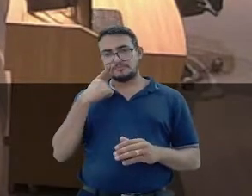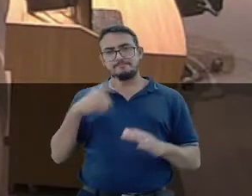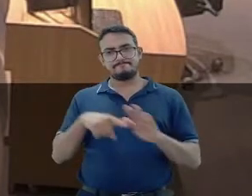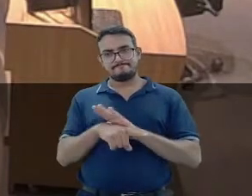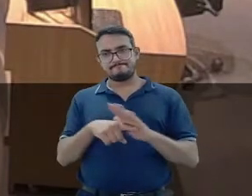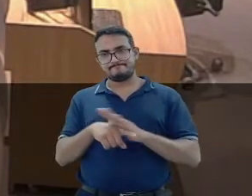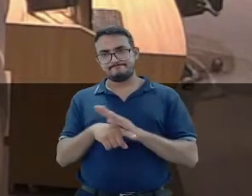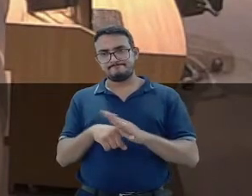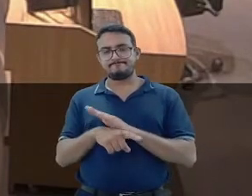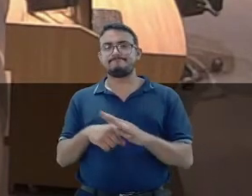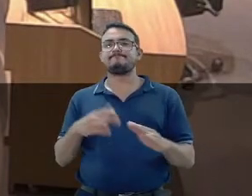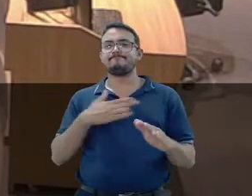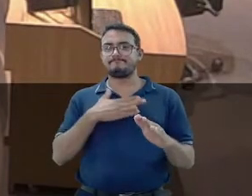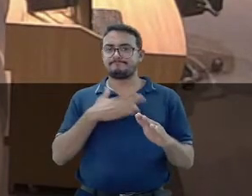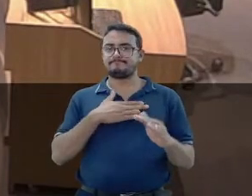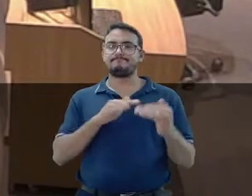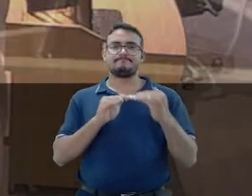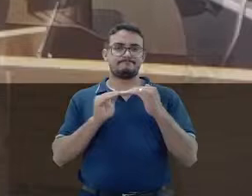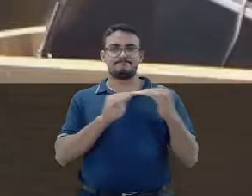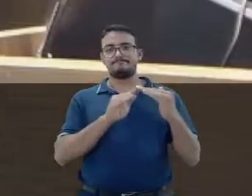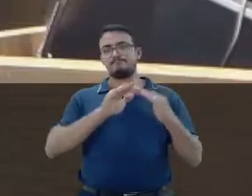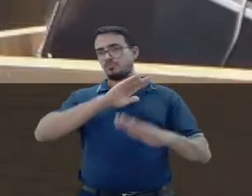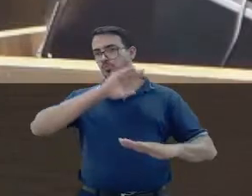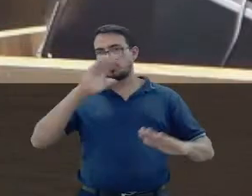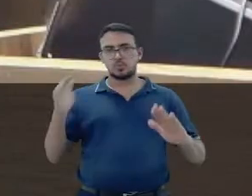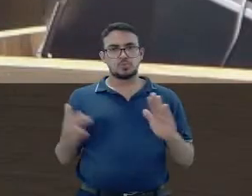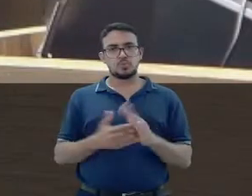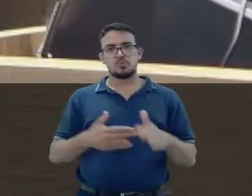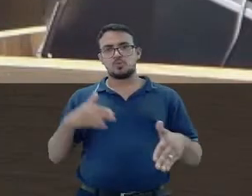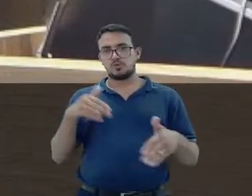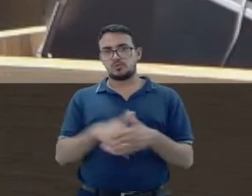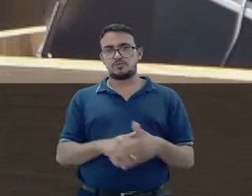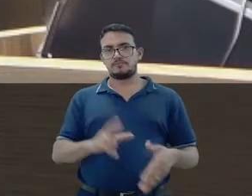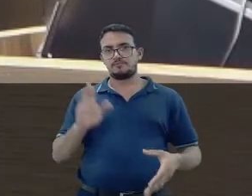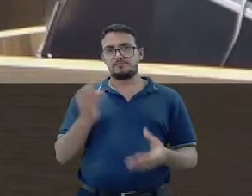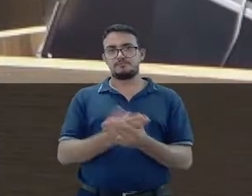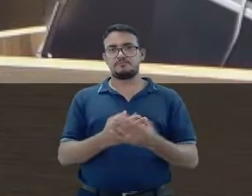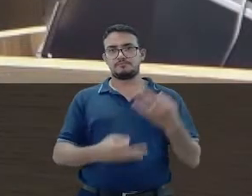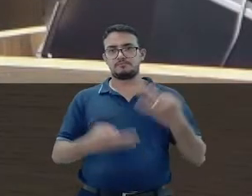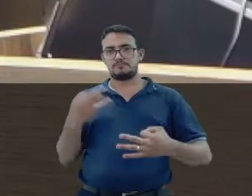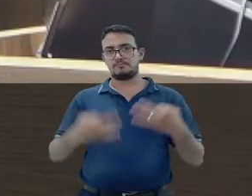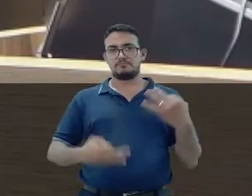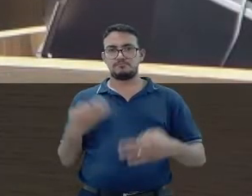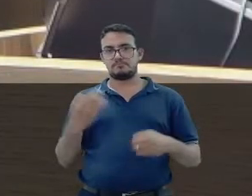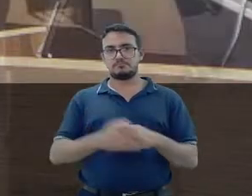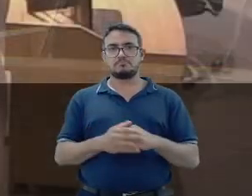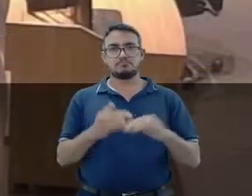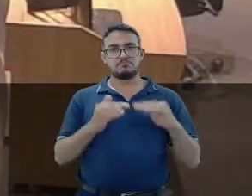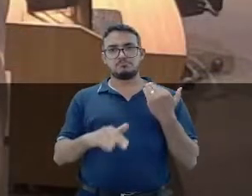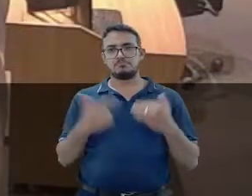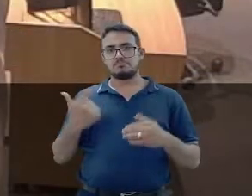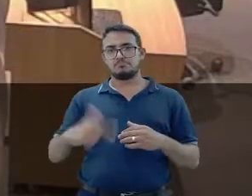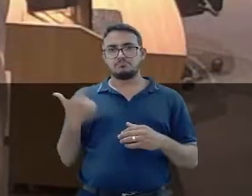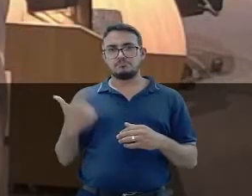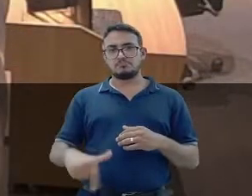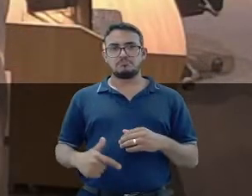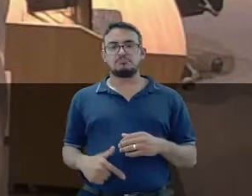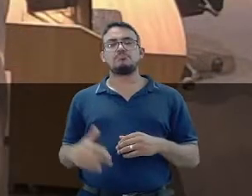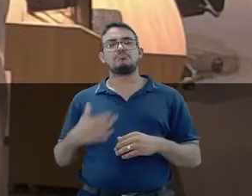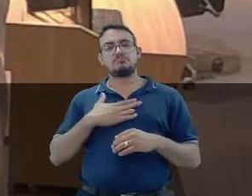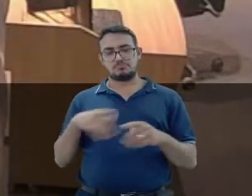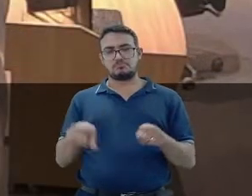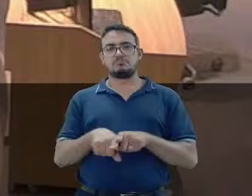estou acompanhando integralmente a proposta de voto do nobre relator, senhor presidente, sem divergência. Obrigado, desembargador André. Eu também